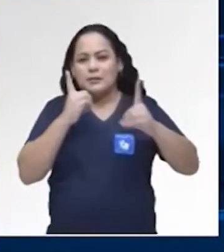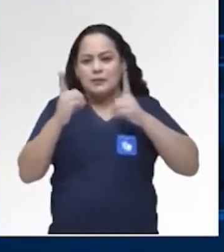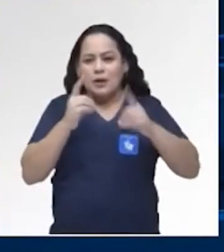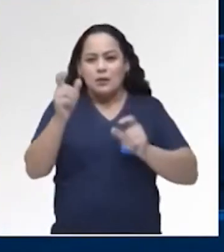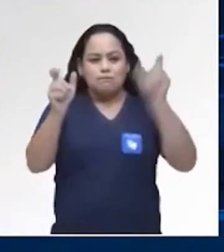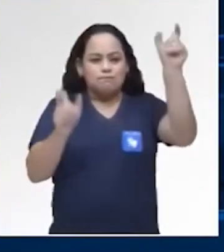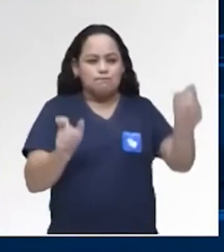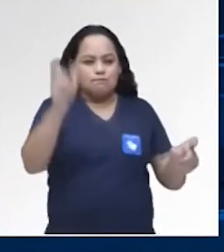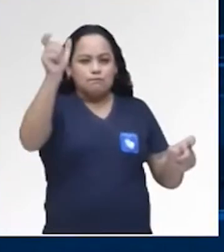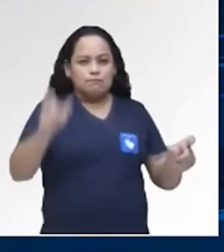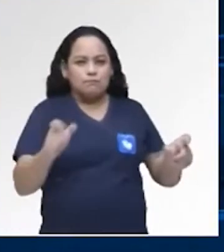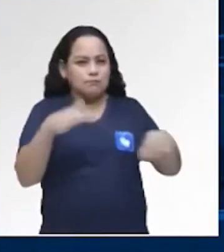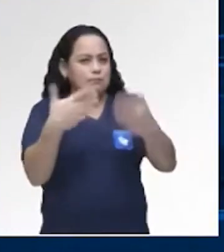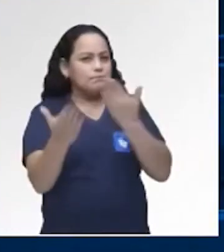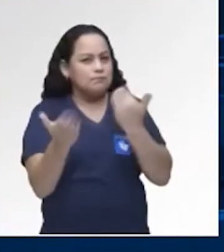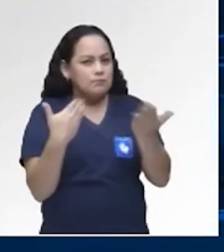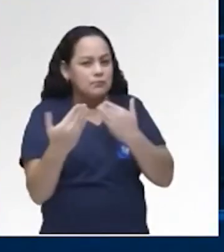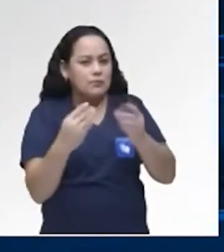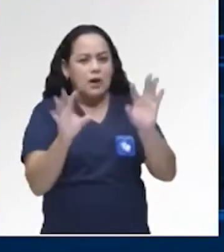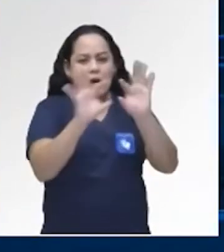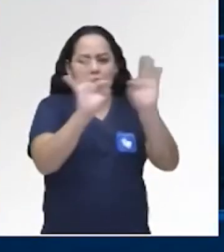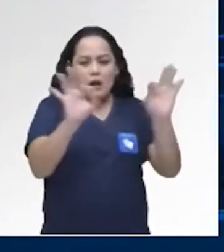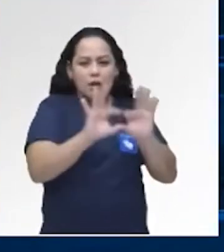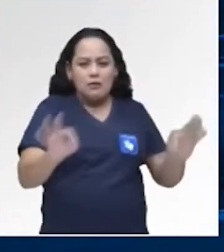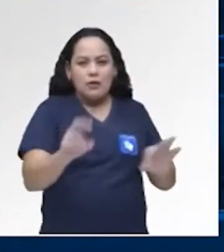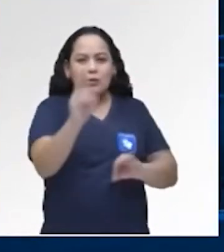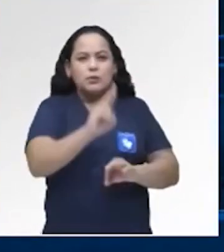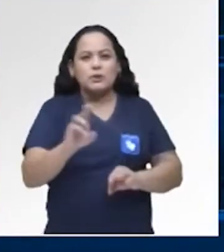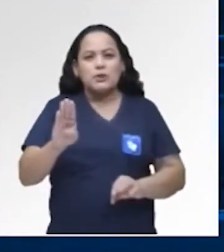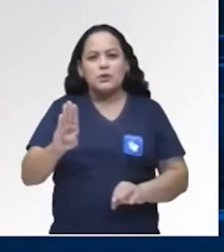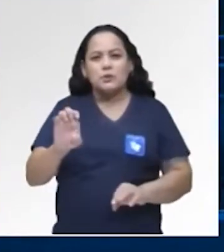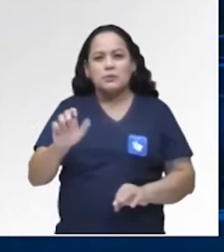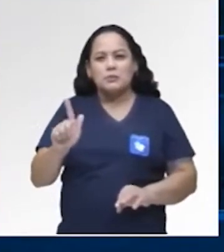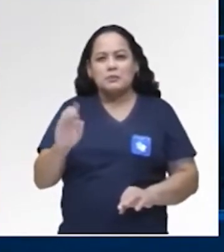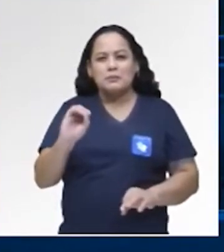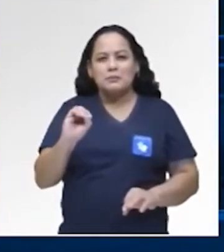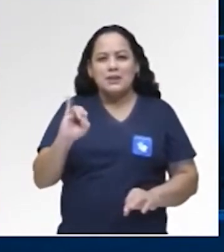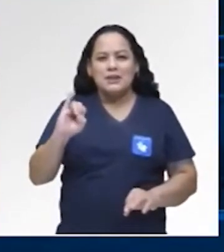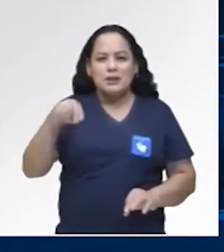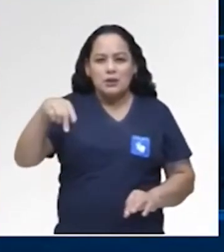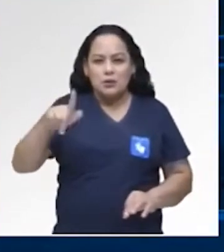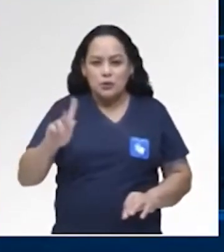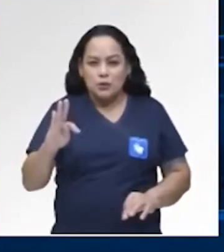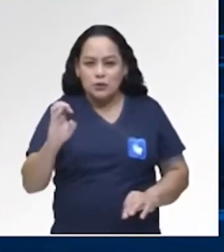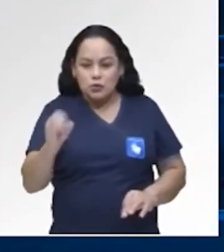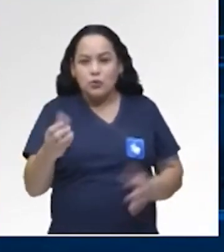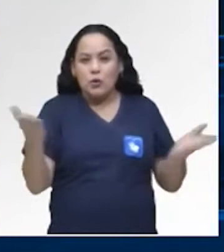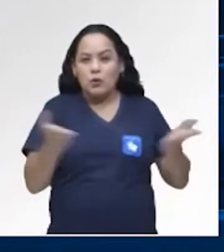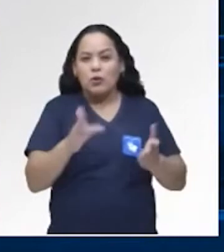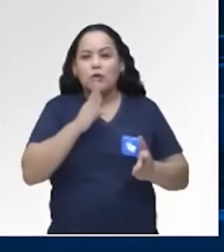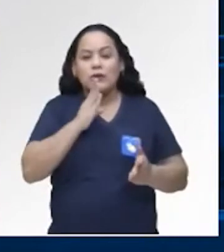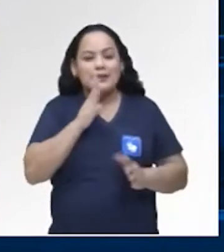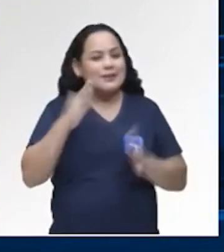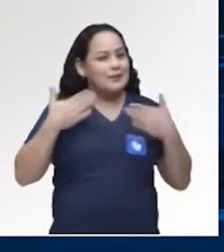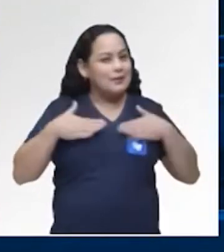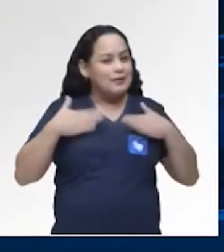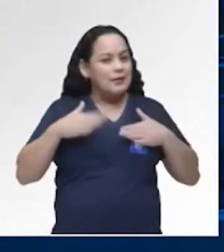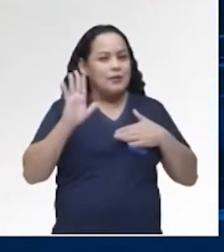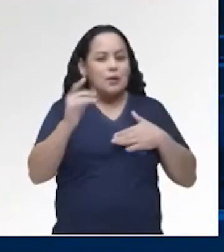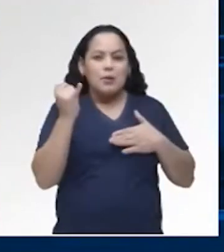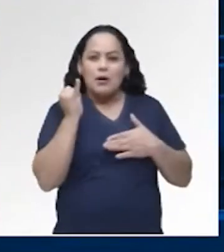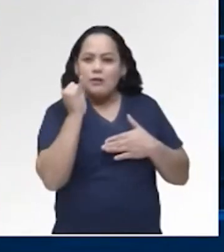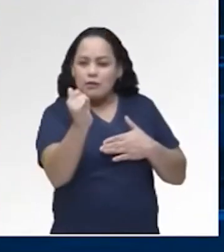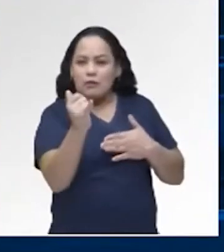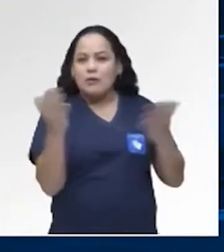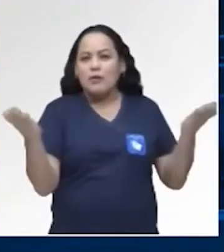personagens falando aí e tem várias frases com o be going to, que nós vamos explorar em breve. Eu vou falar para vocês